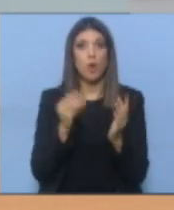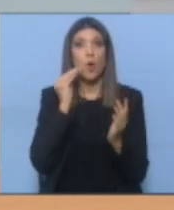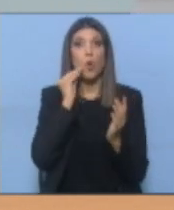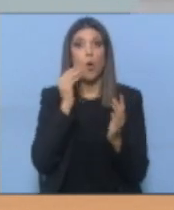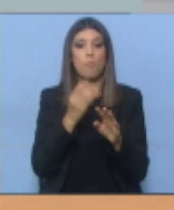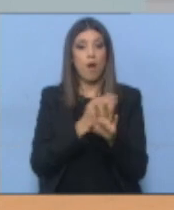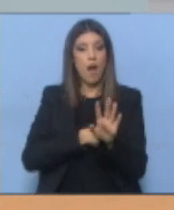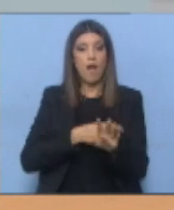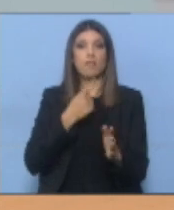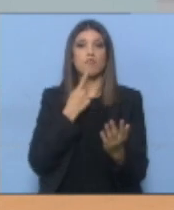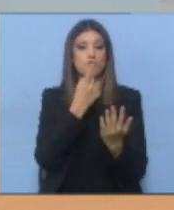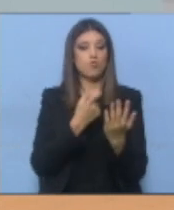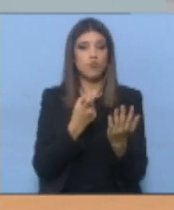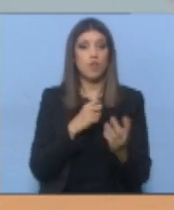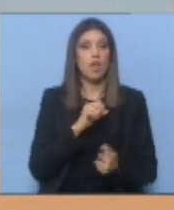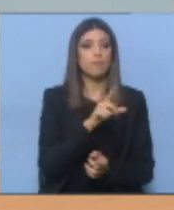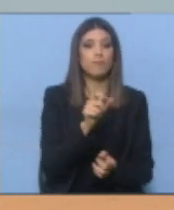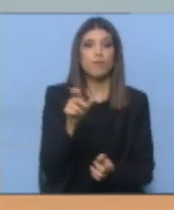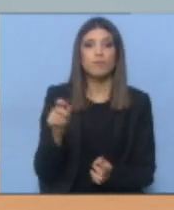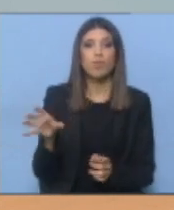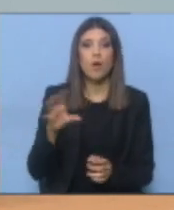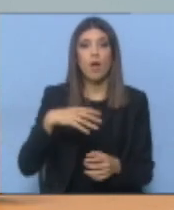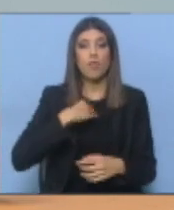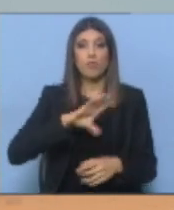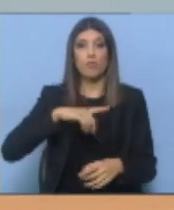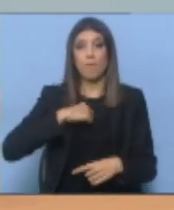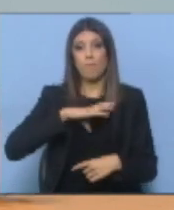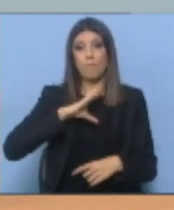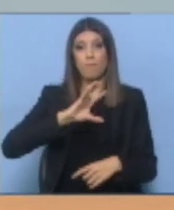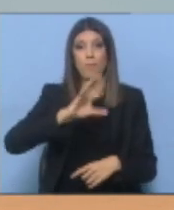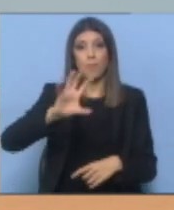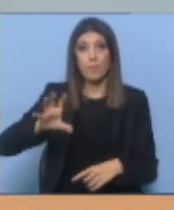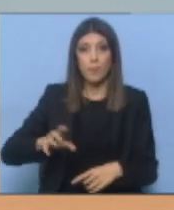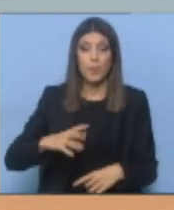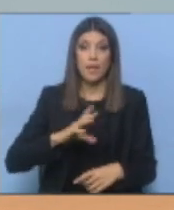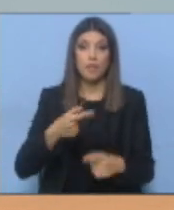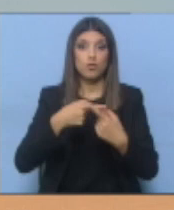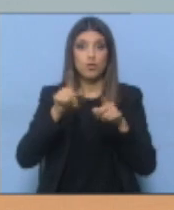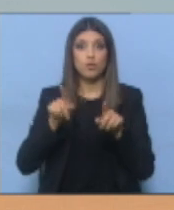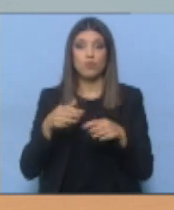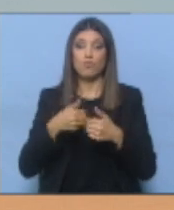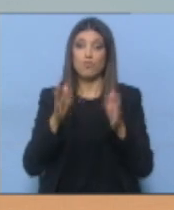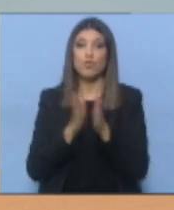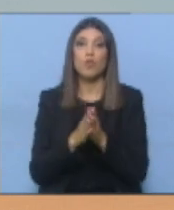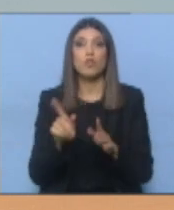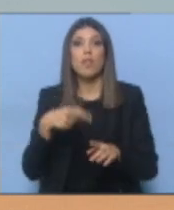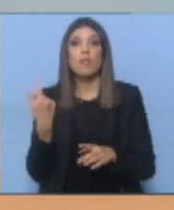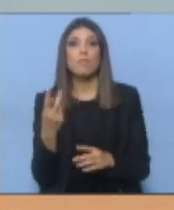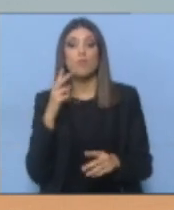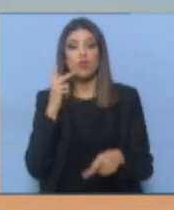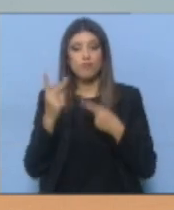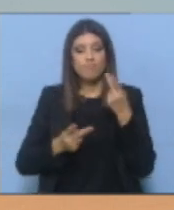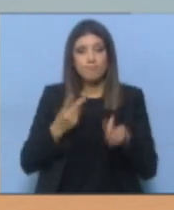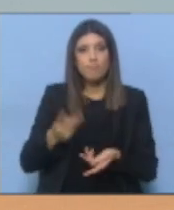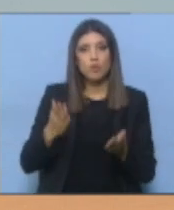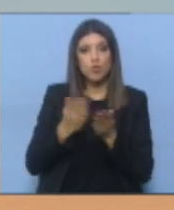portanto, nesse questionário nós fizemos um levantamento dos vários estudos existentes a nível nacional, de organismos públicos, estudos oficiais, mesmo da União